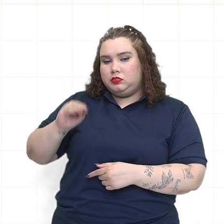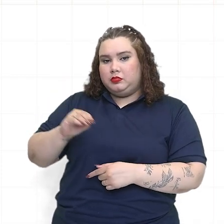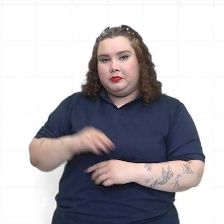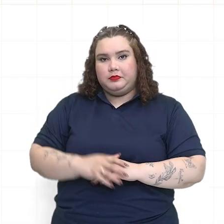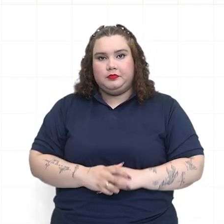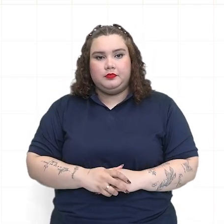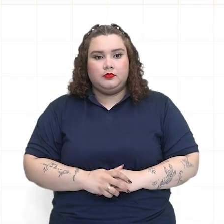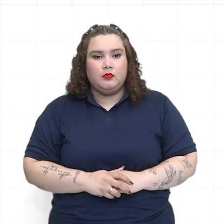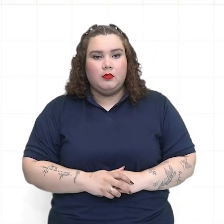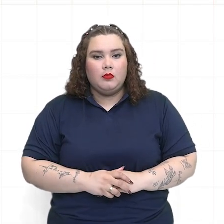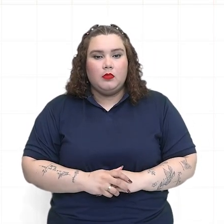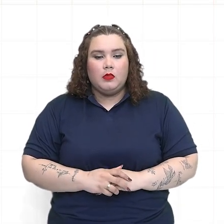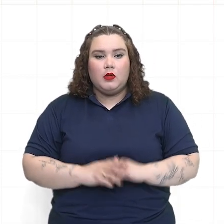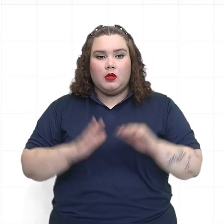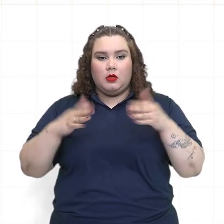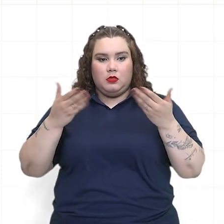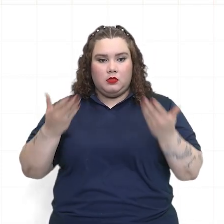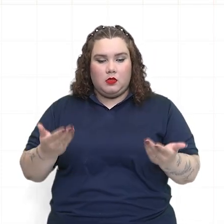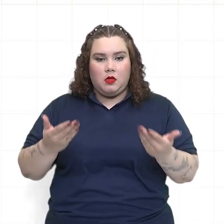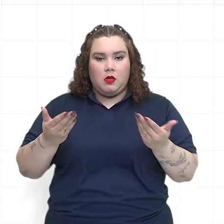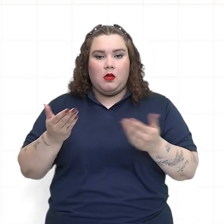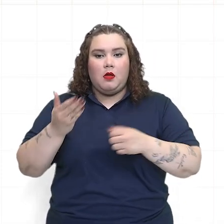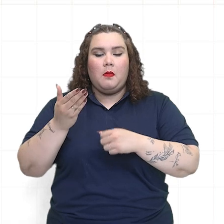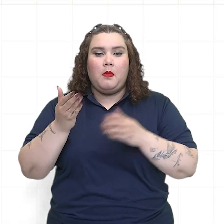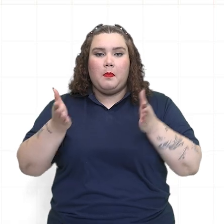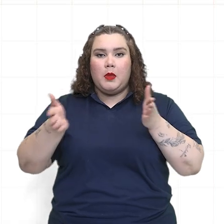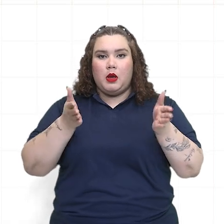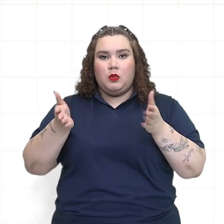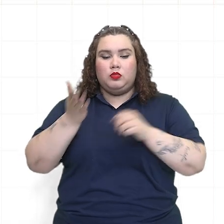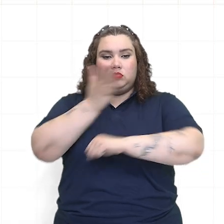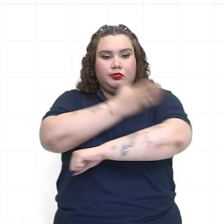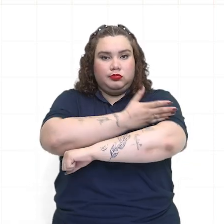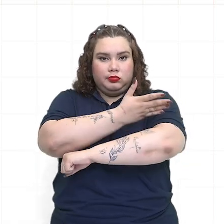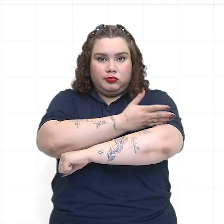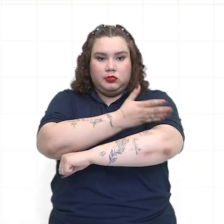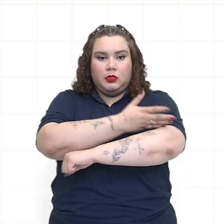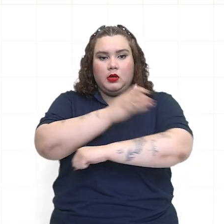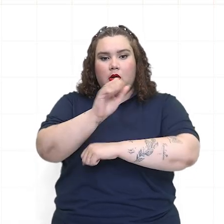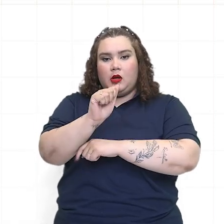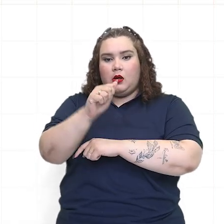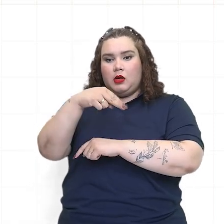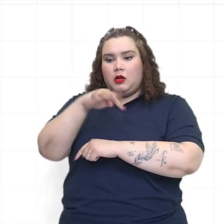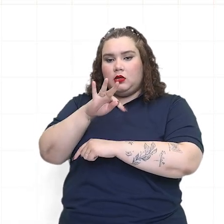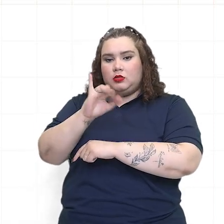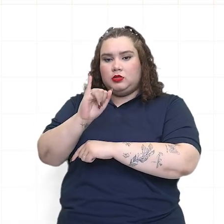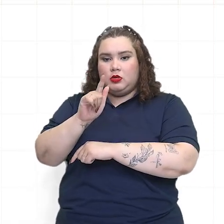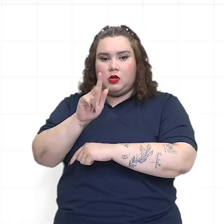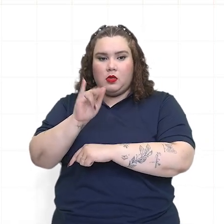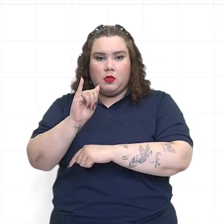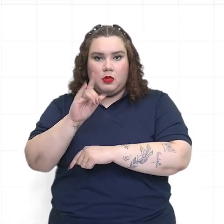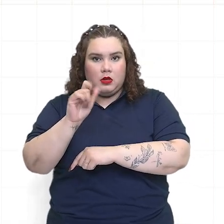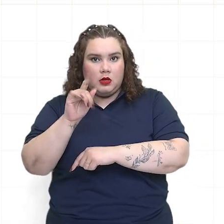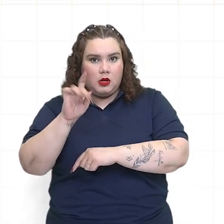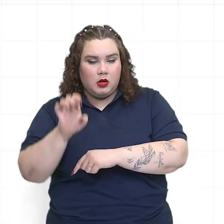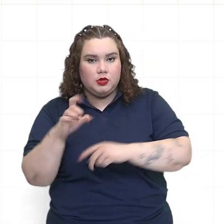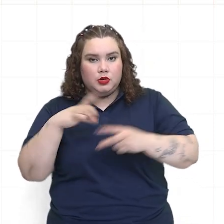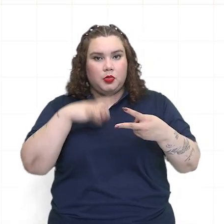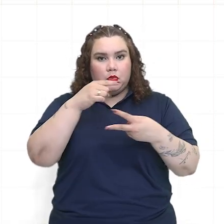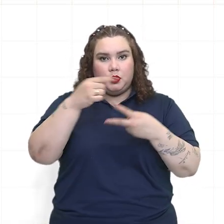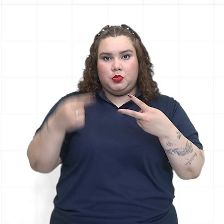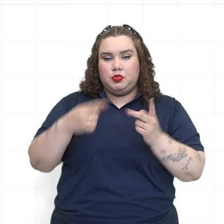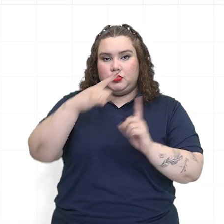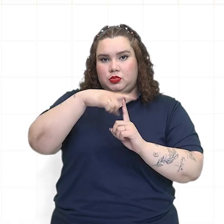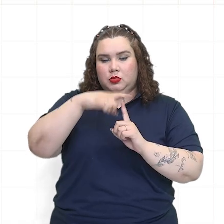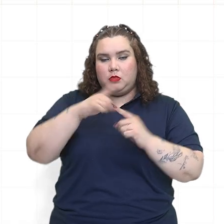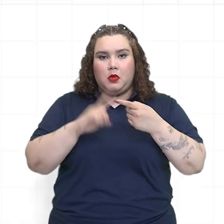A Idade Antiga ou Antiguidade, ela é dividida em 2 partes. Na